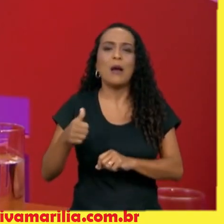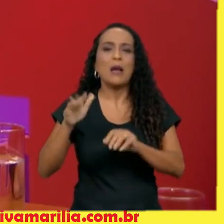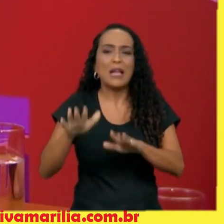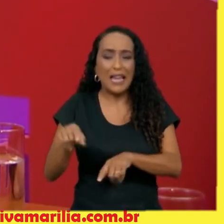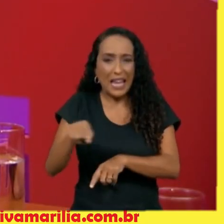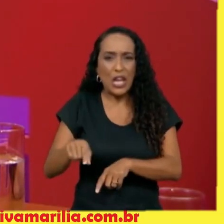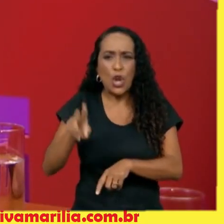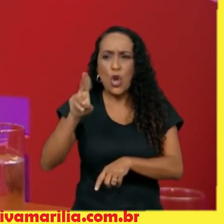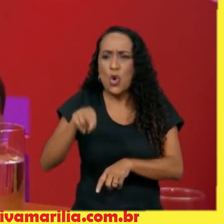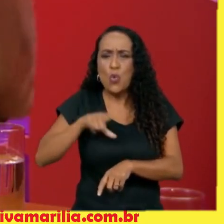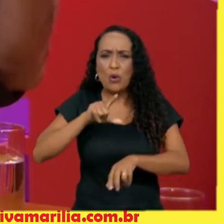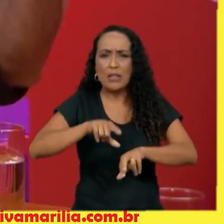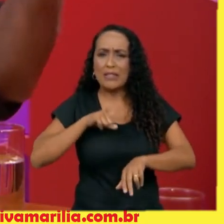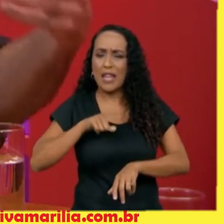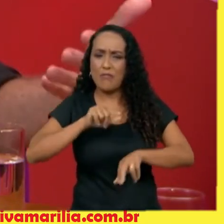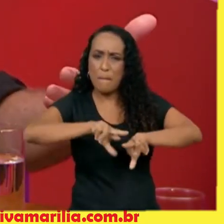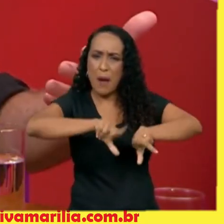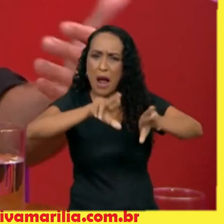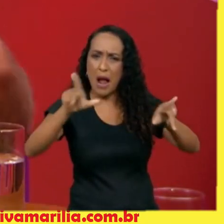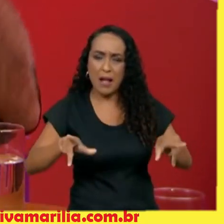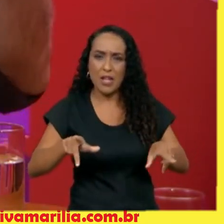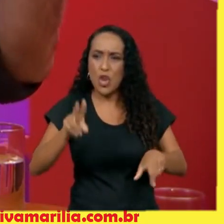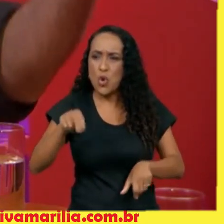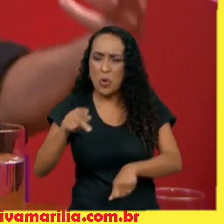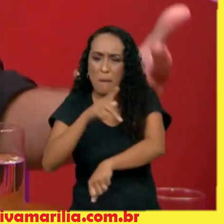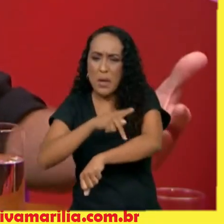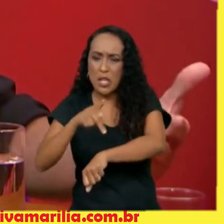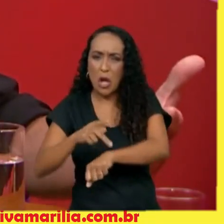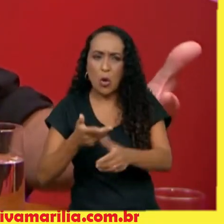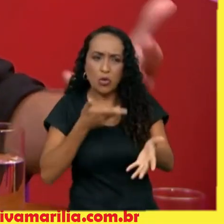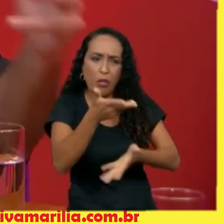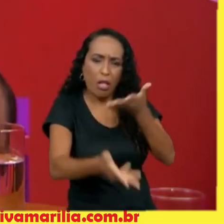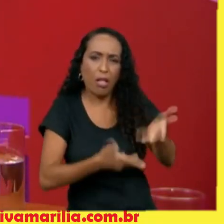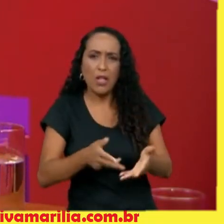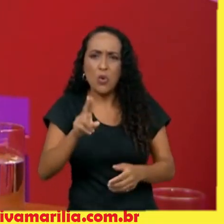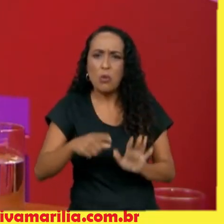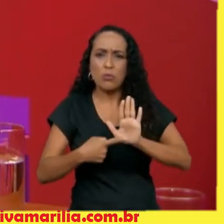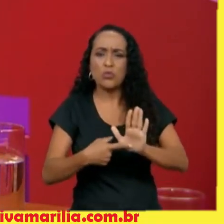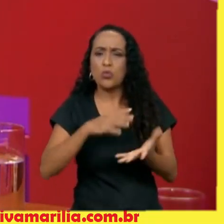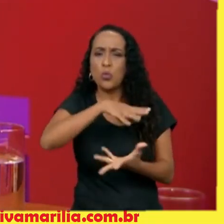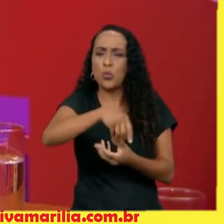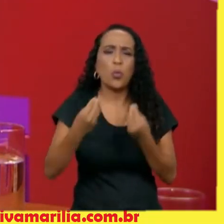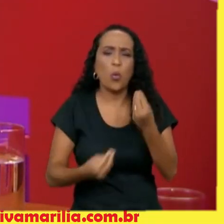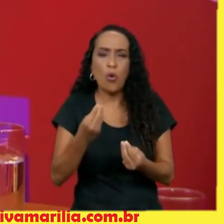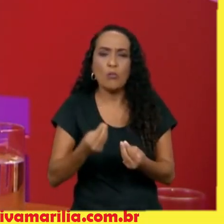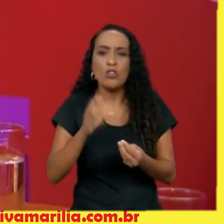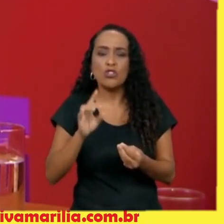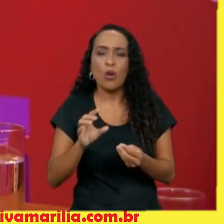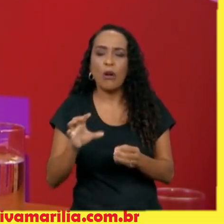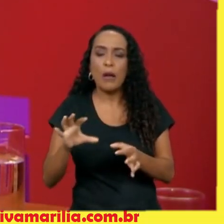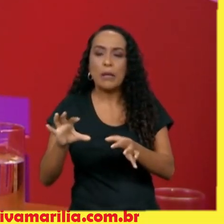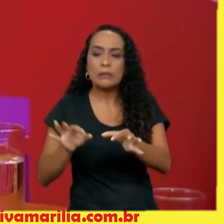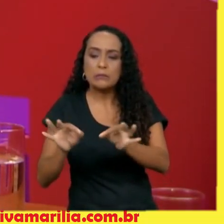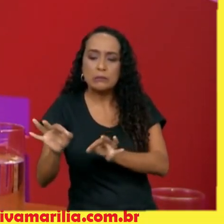menor pluralidade, nunca foi pedagógica, nunca mostrou como o mundo é, mas sempre mostrou um arremedo de coisas e